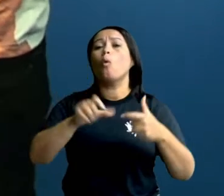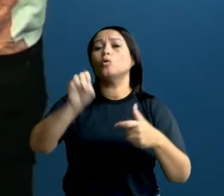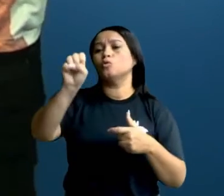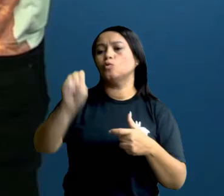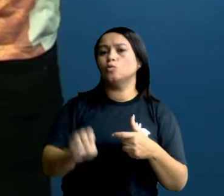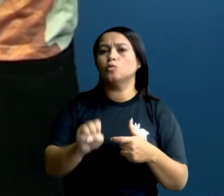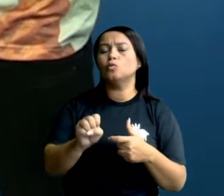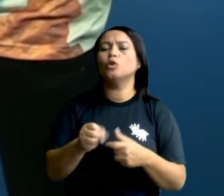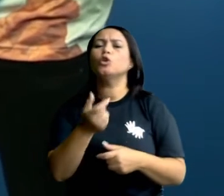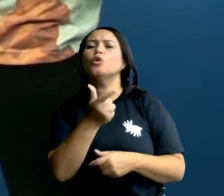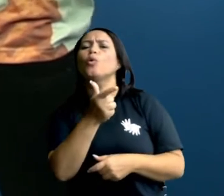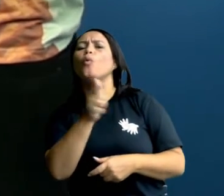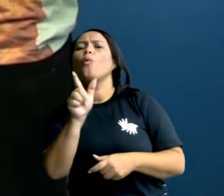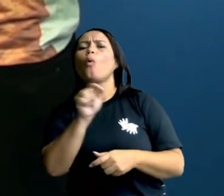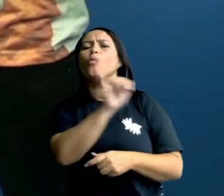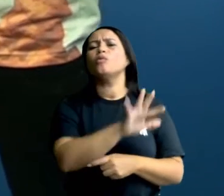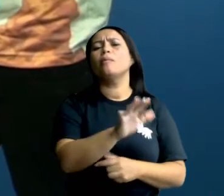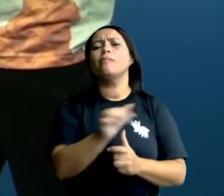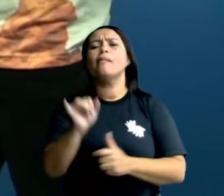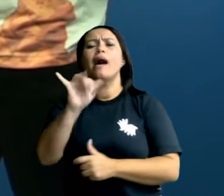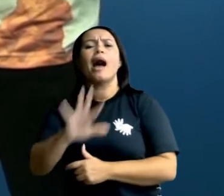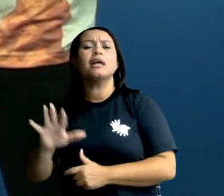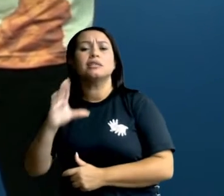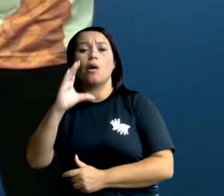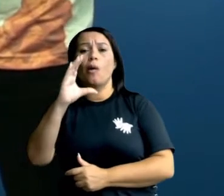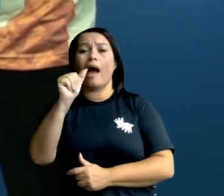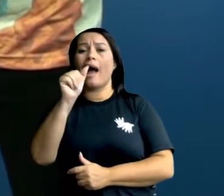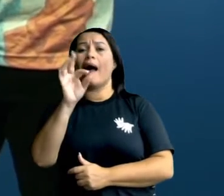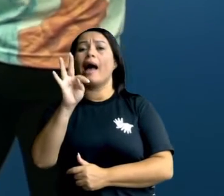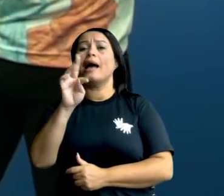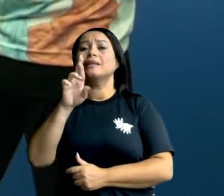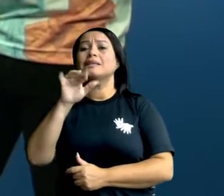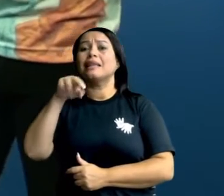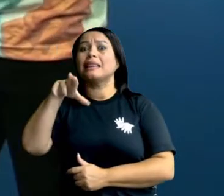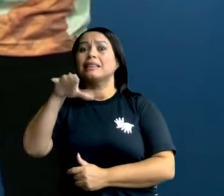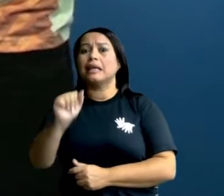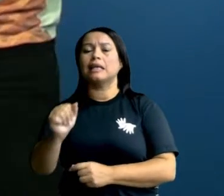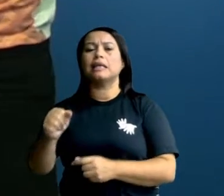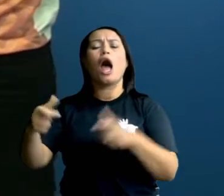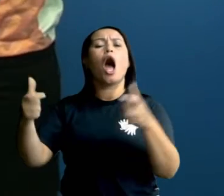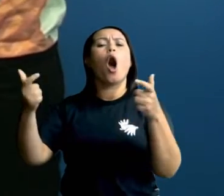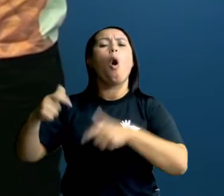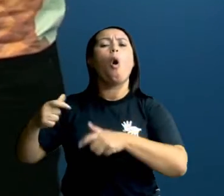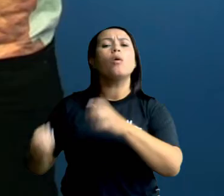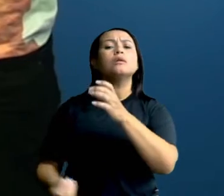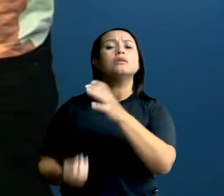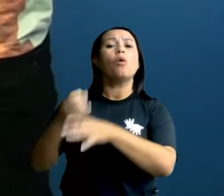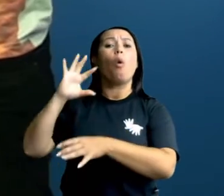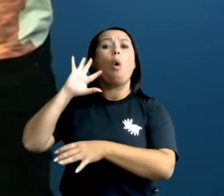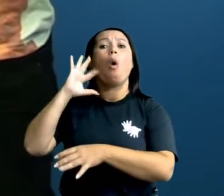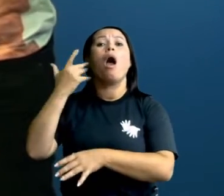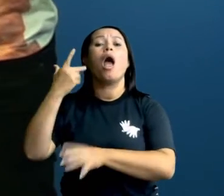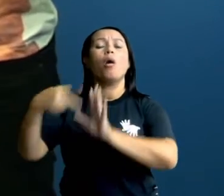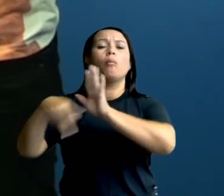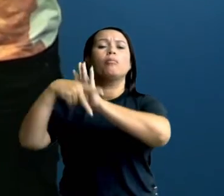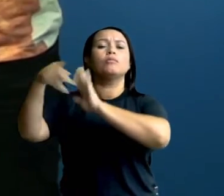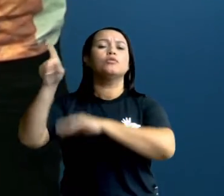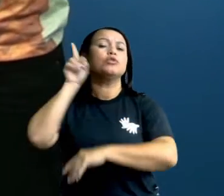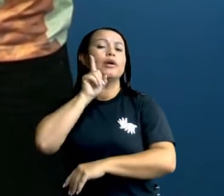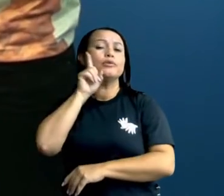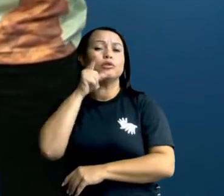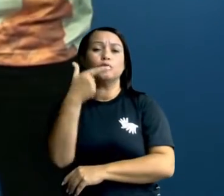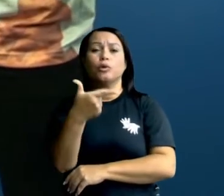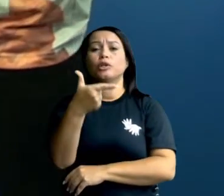E o outro exemplo aqui seria o Katrina, que atingiu os Estados Unidos, né, em 2005. E, inclusive, o